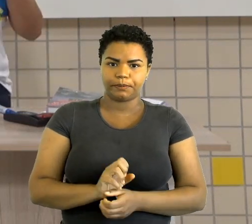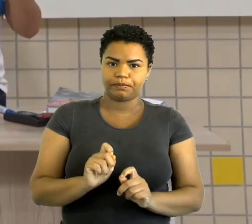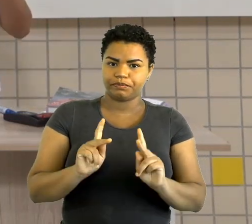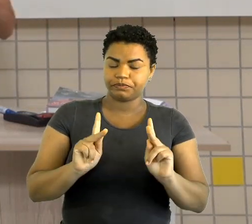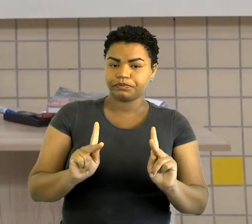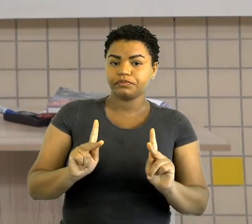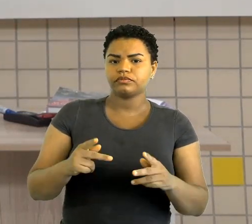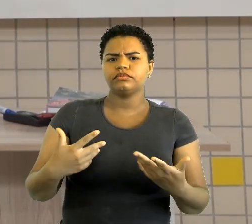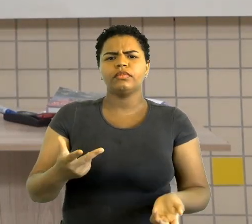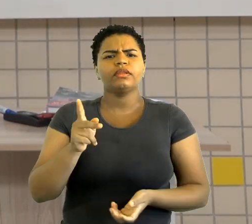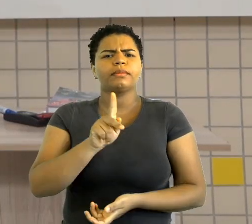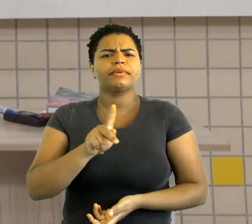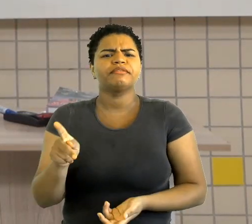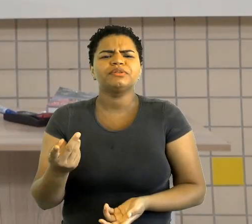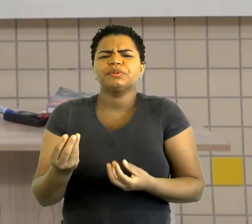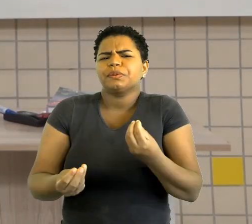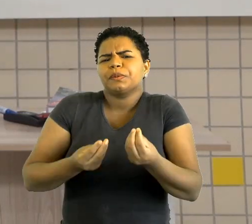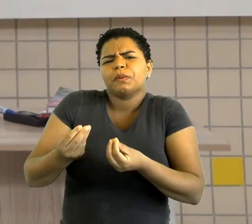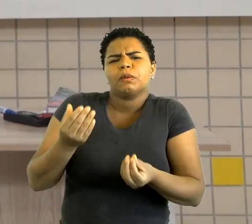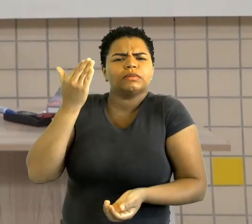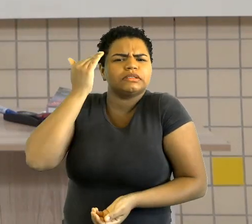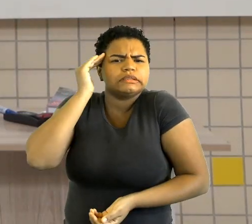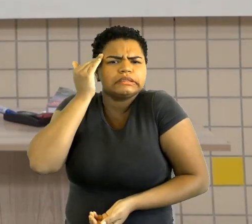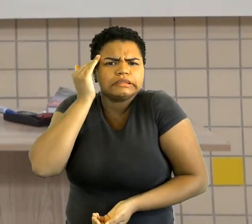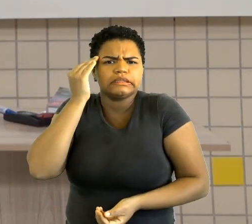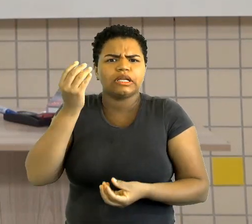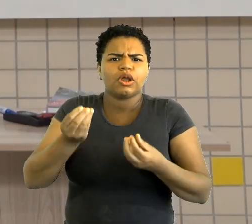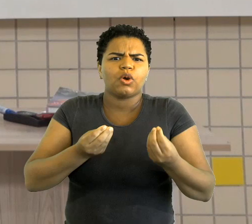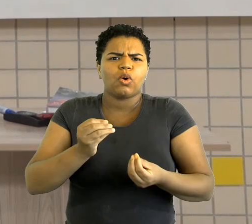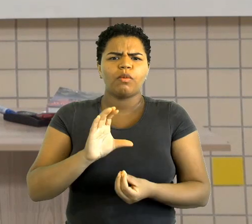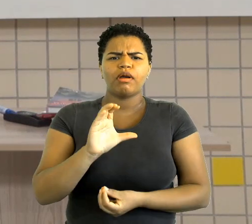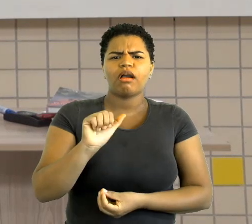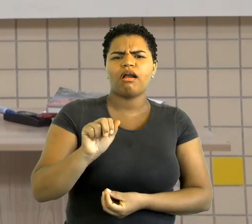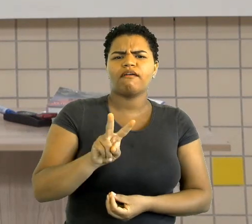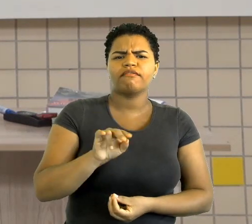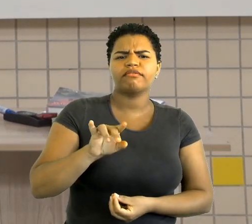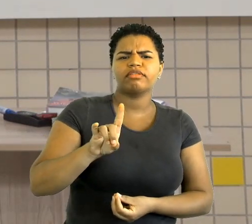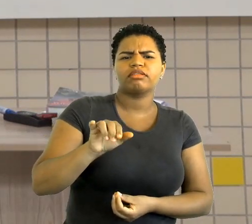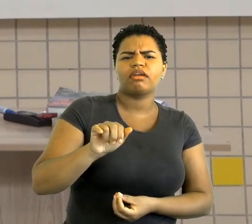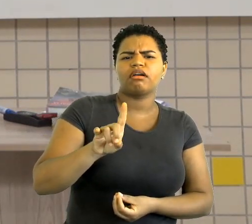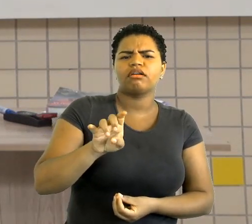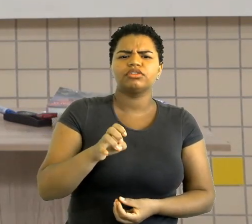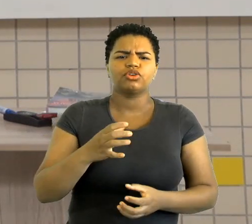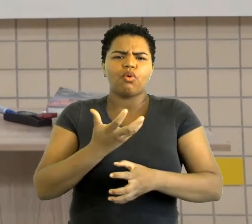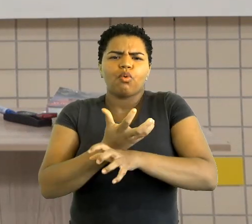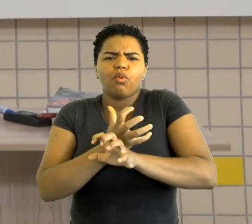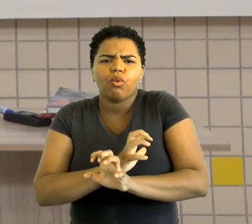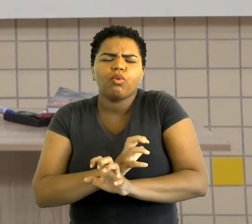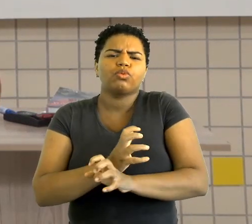é que a gente vai entender essa questão de cavidade óssea, de osso ou não osso?